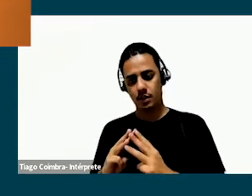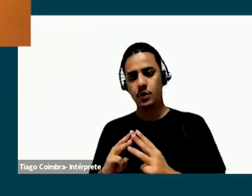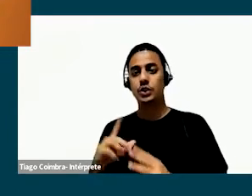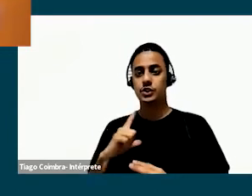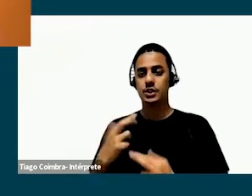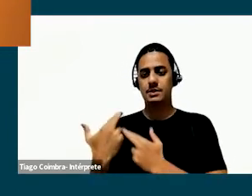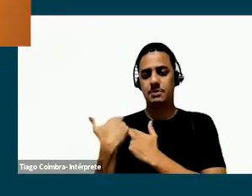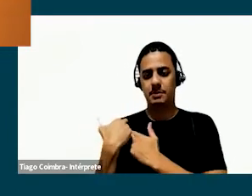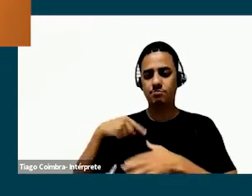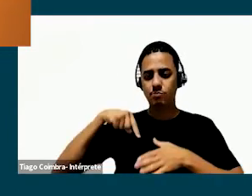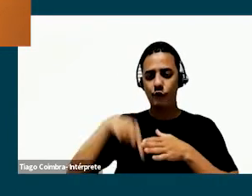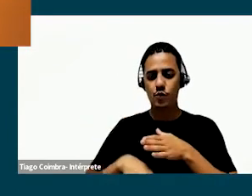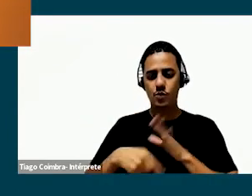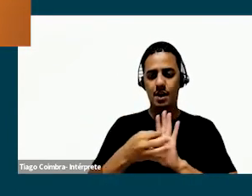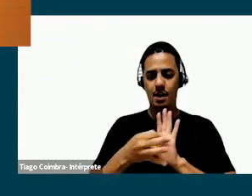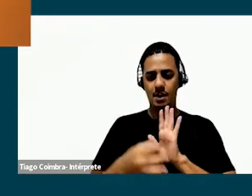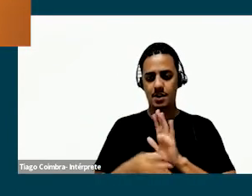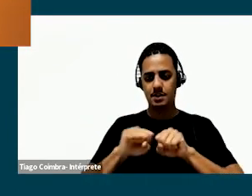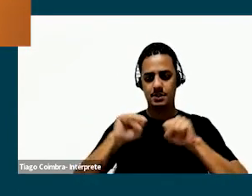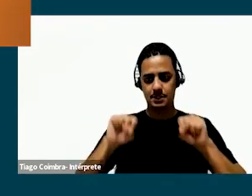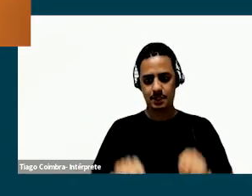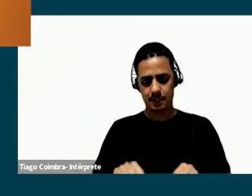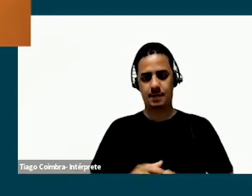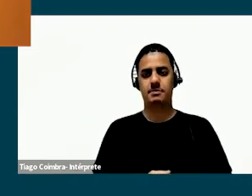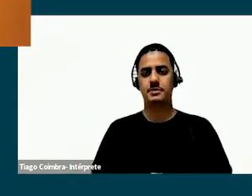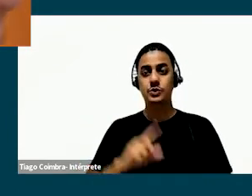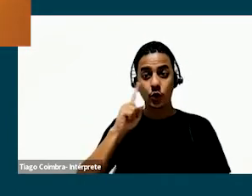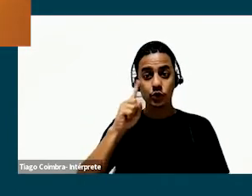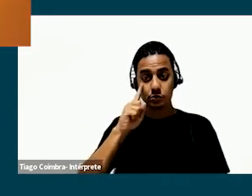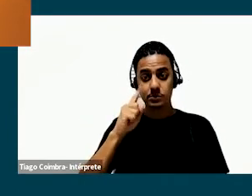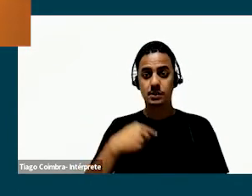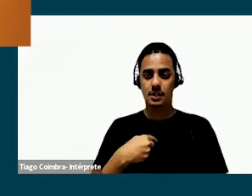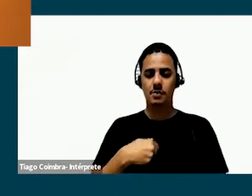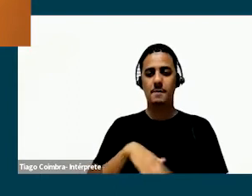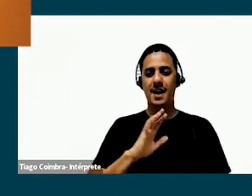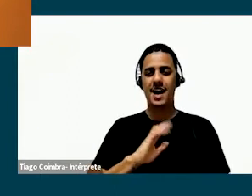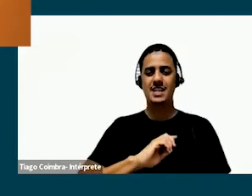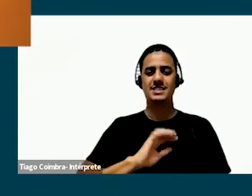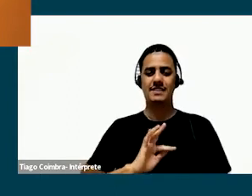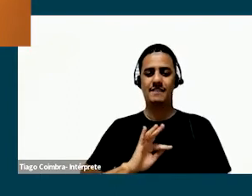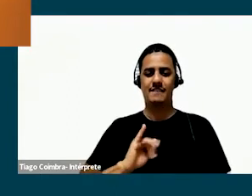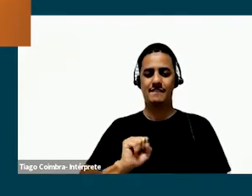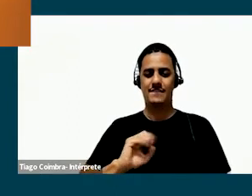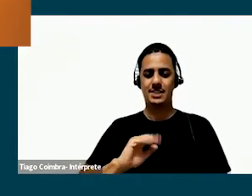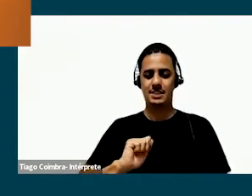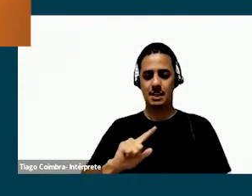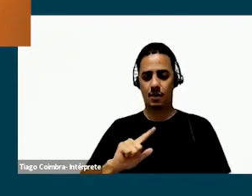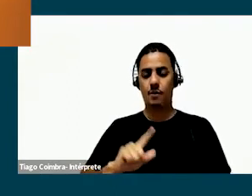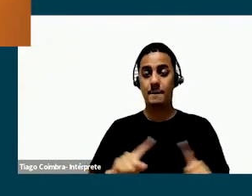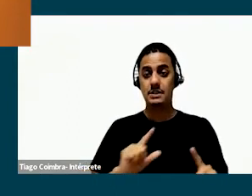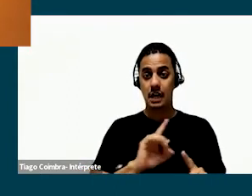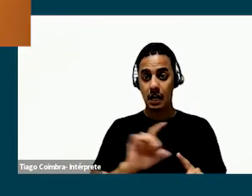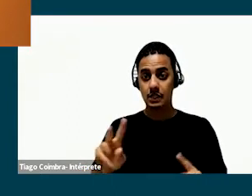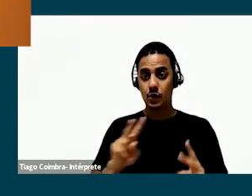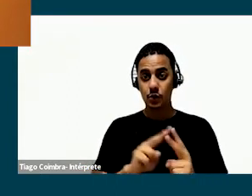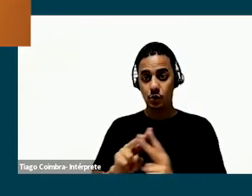um pedaço desse grande sistema. E diariamente, cada um, eu fiquei no módulo fiscal, né, mas cada dupla, cada